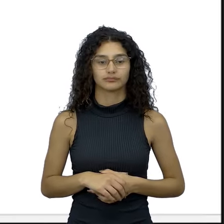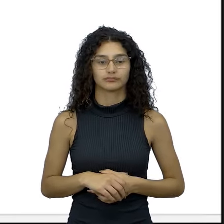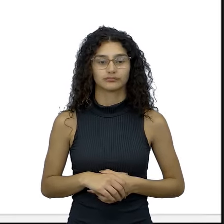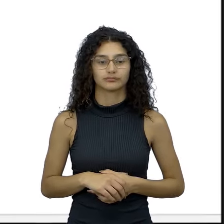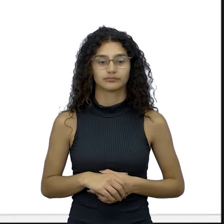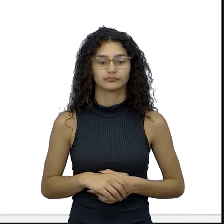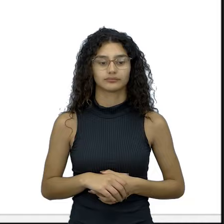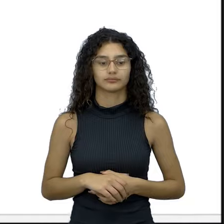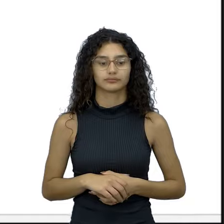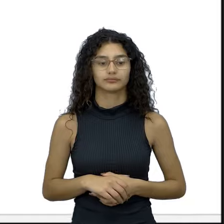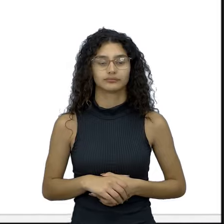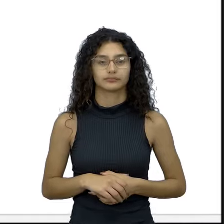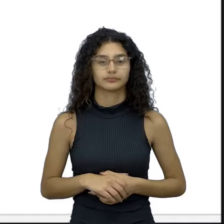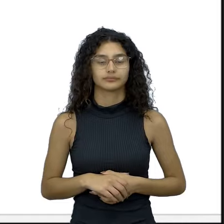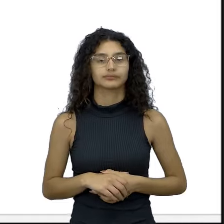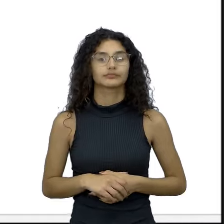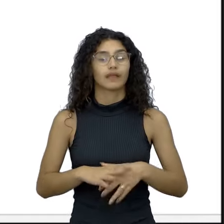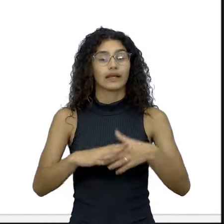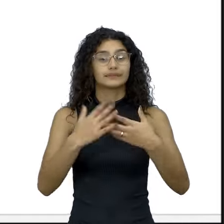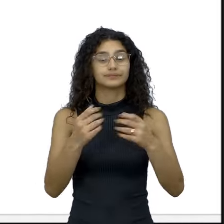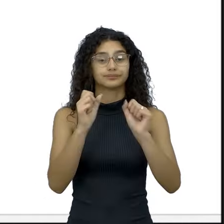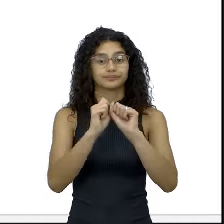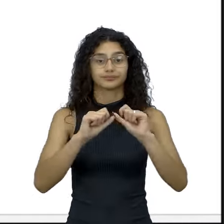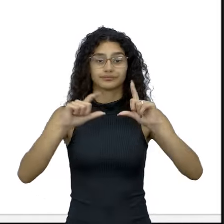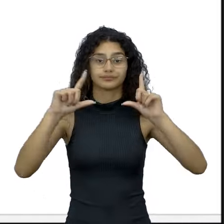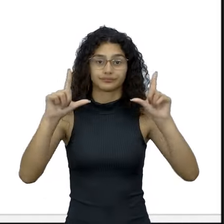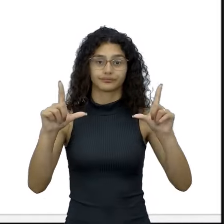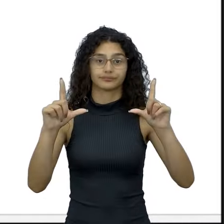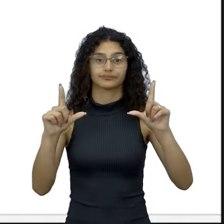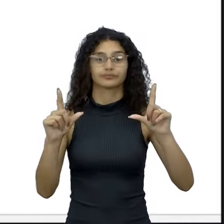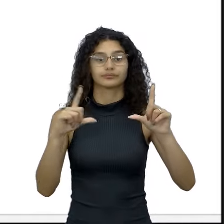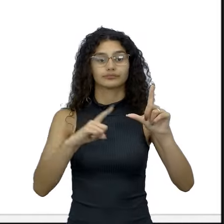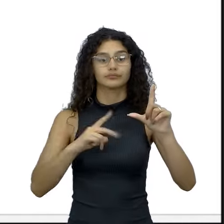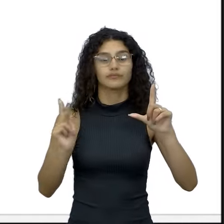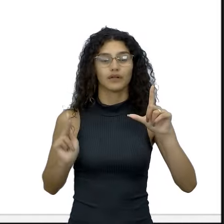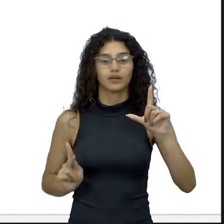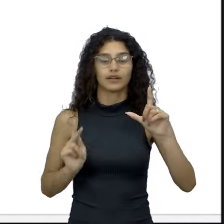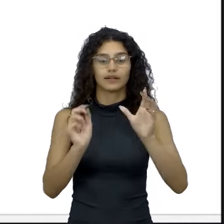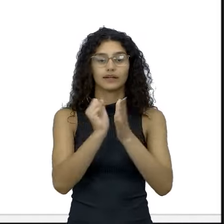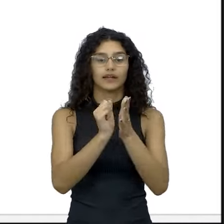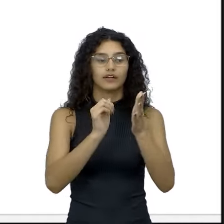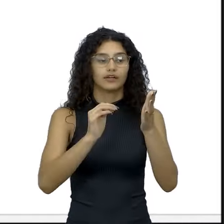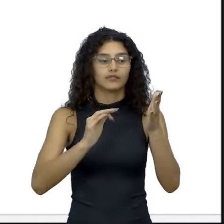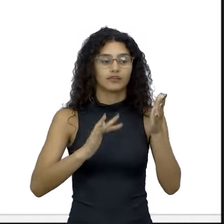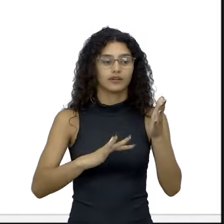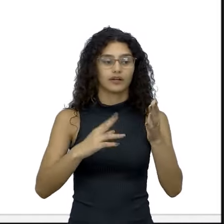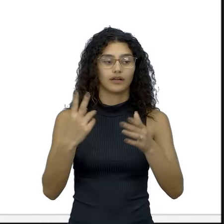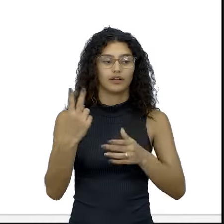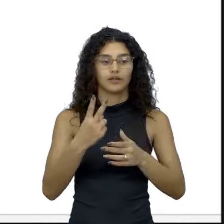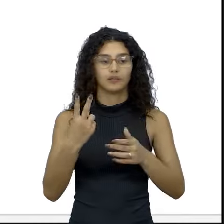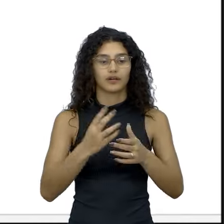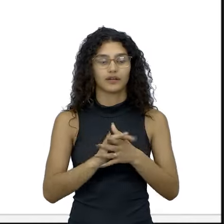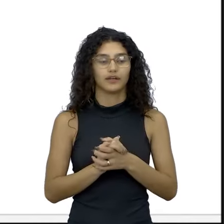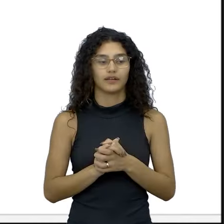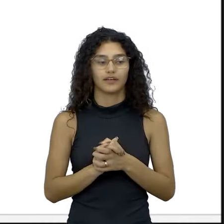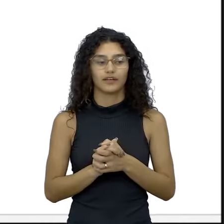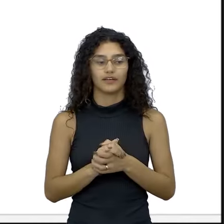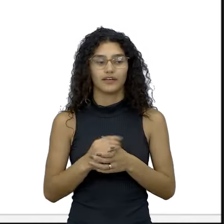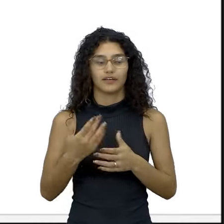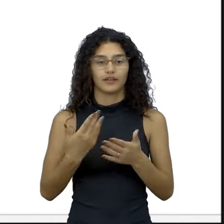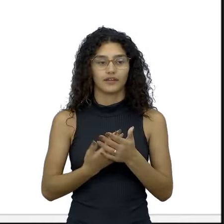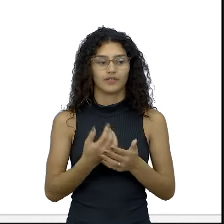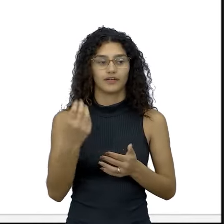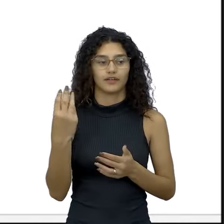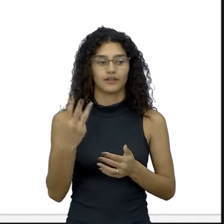Prontinho. Então, aqui nessa tela está a continuidade dessa atividade 2 da aula 5 e 6.